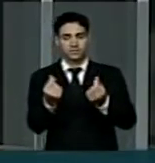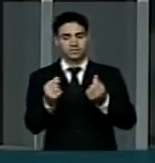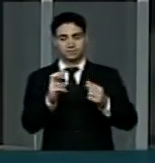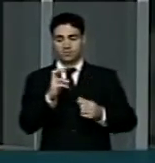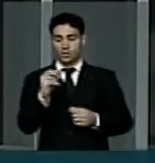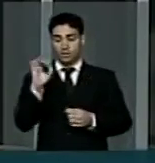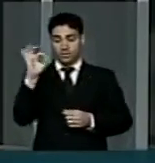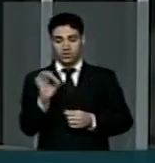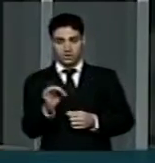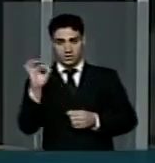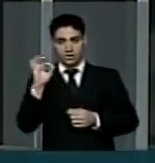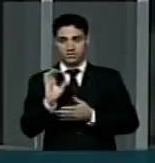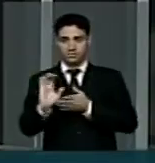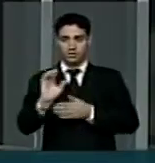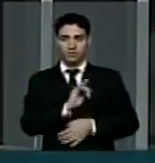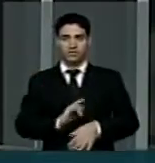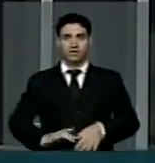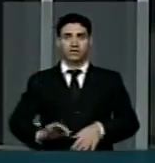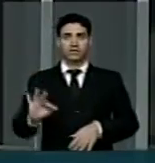50% para a União,